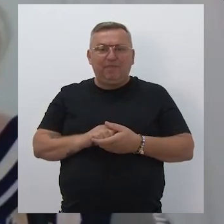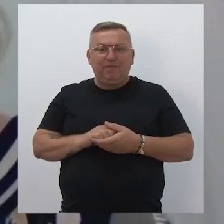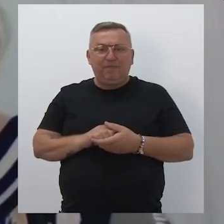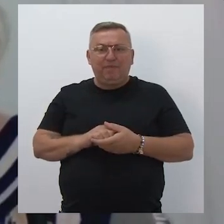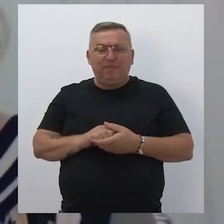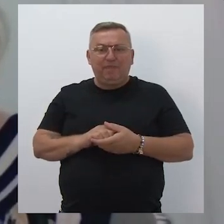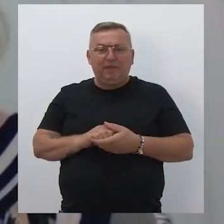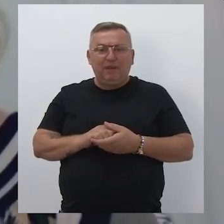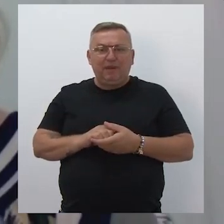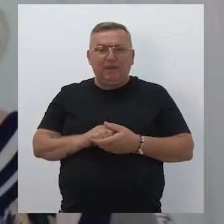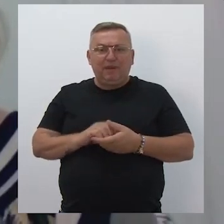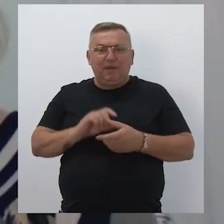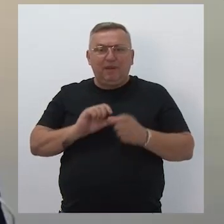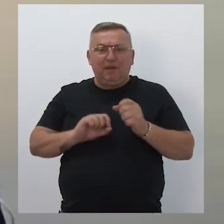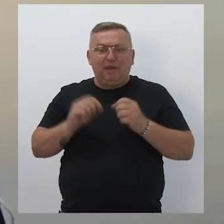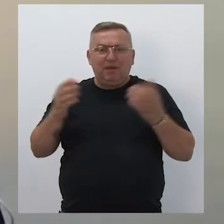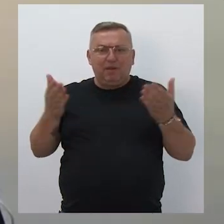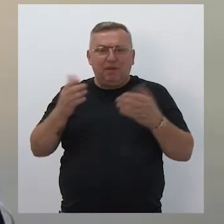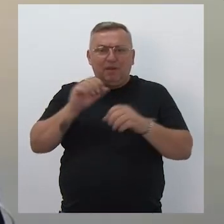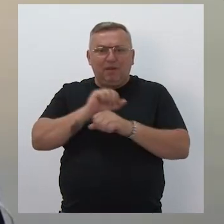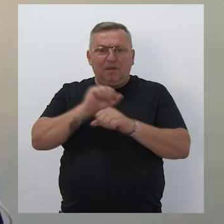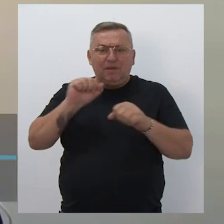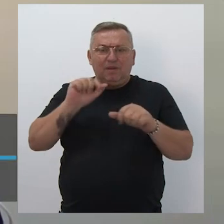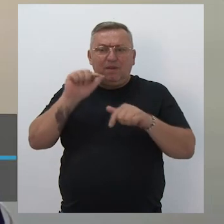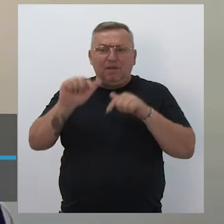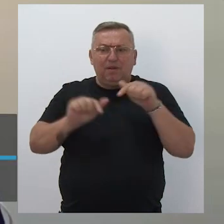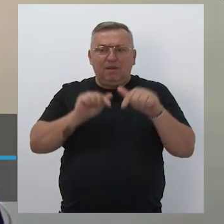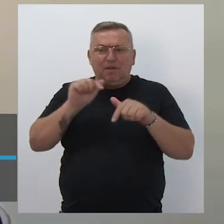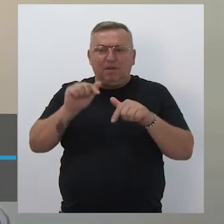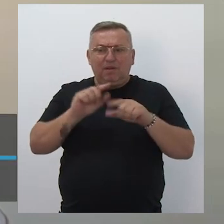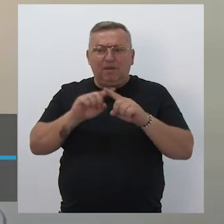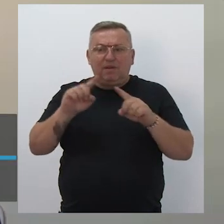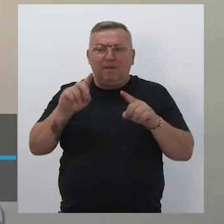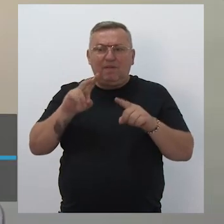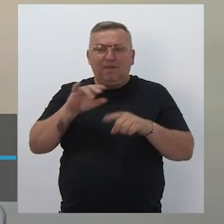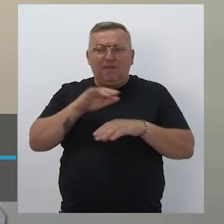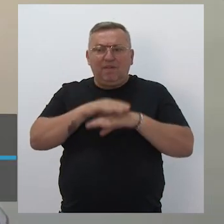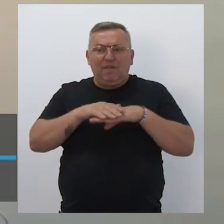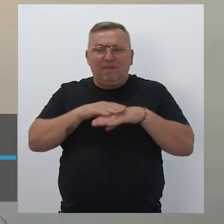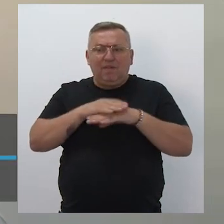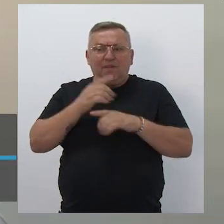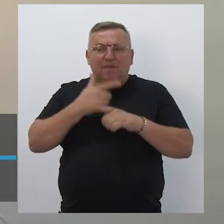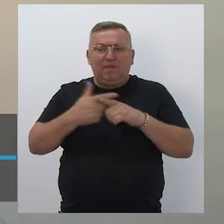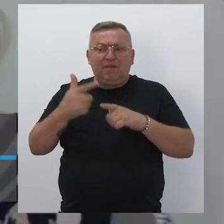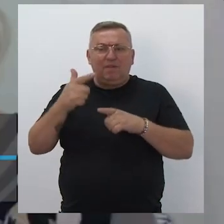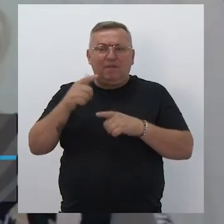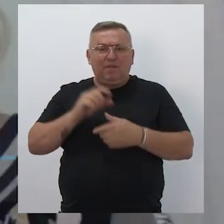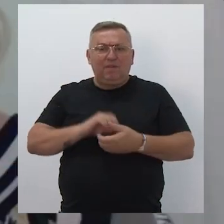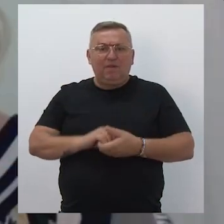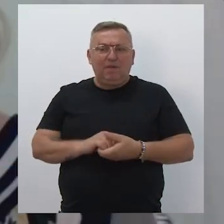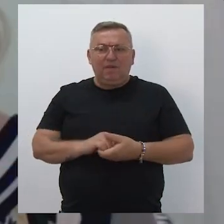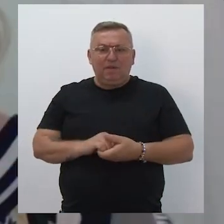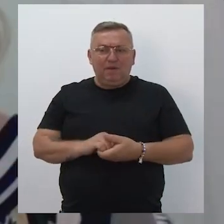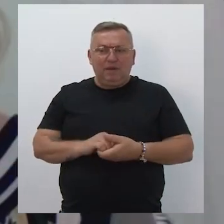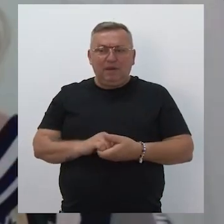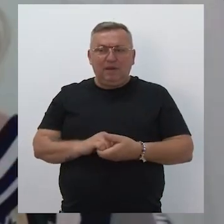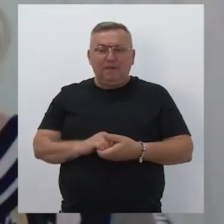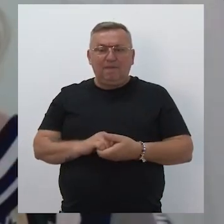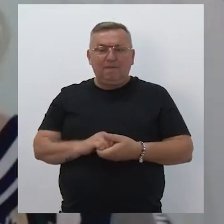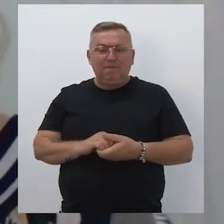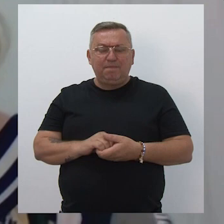vocês nessa manhã de trabalho, onde a gente vai conversar sobre o novo ensino médio.